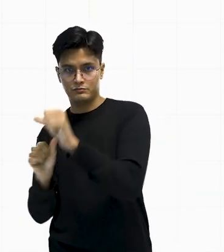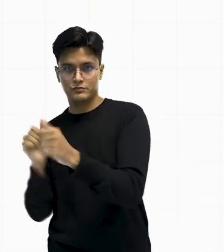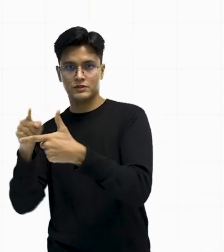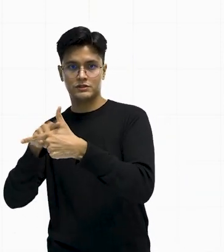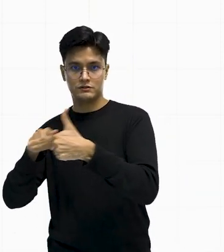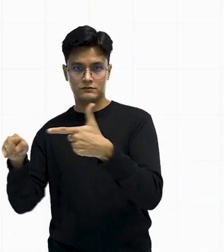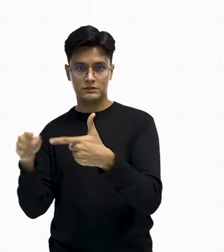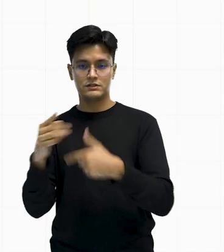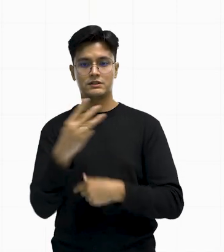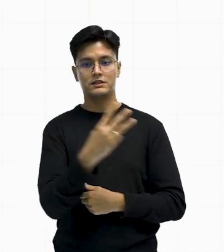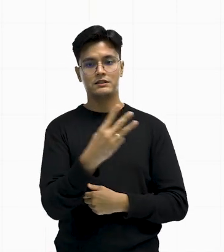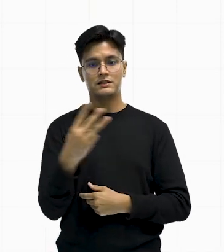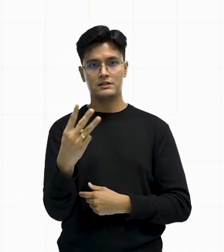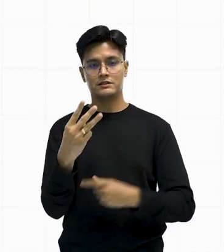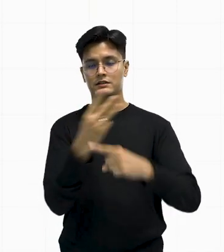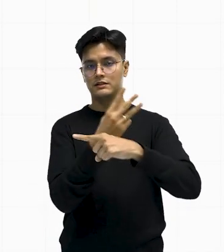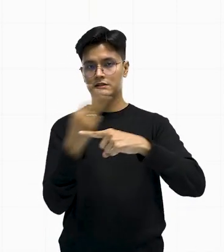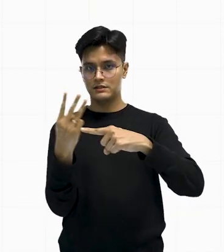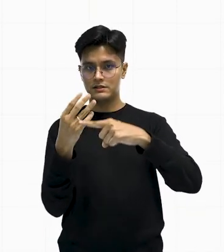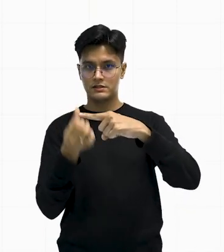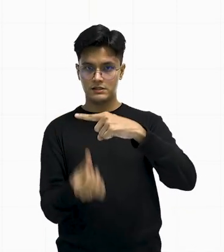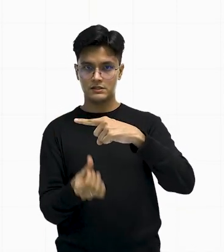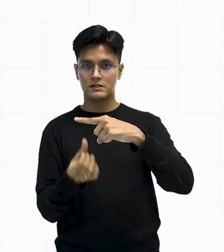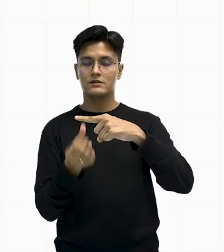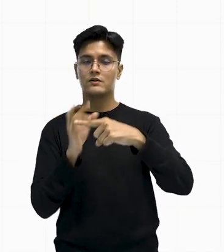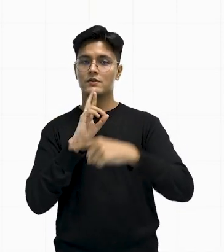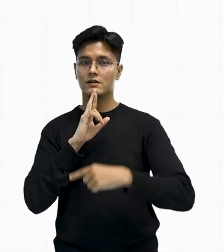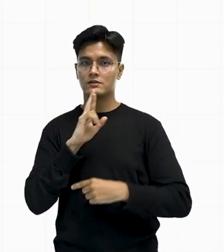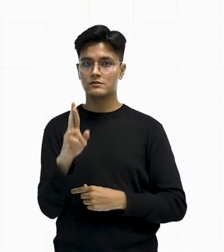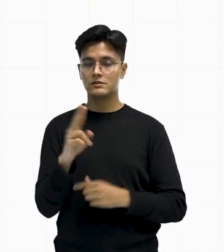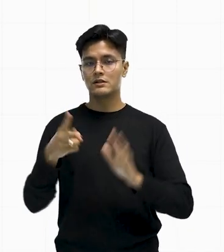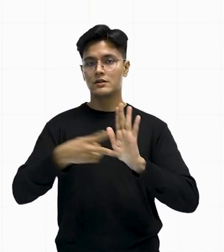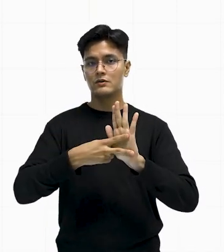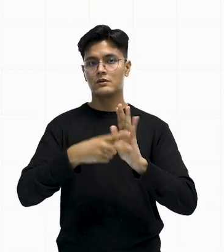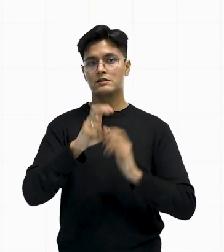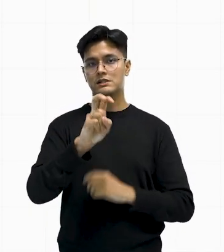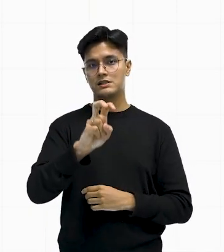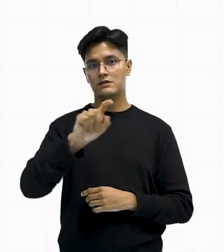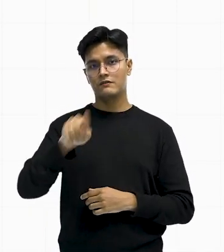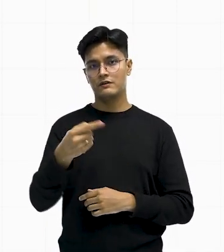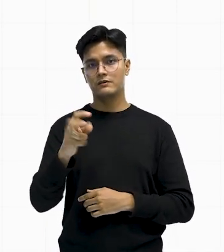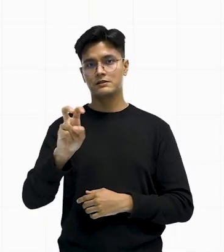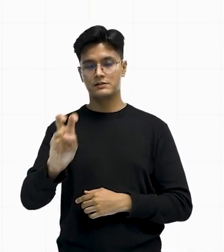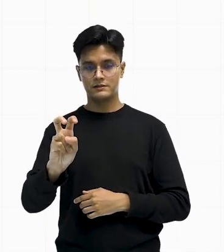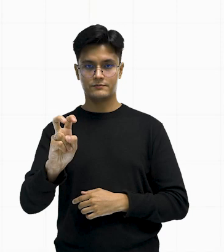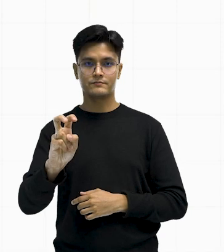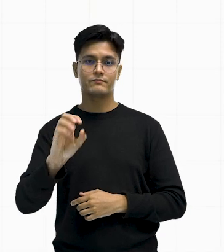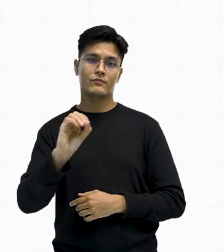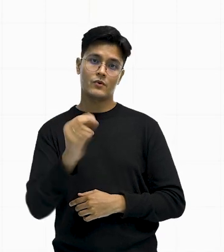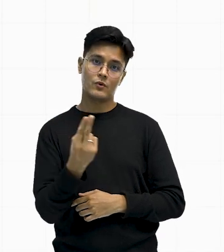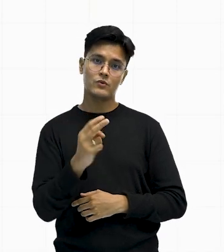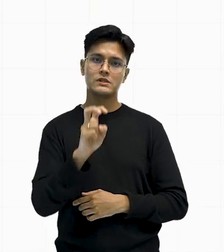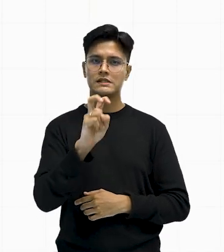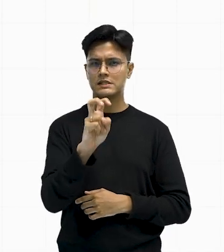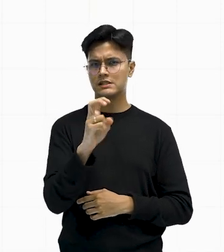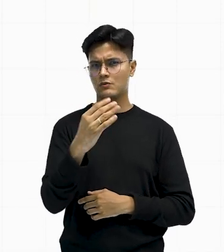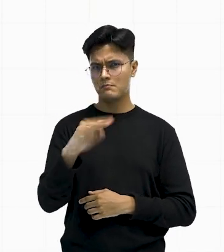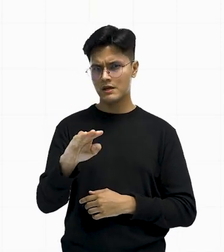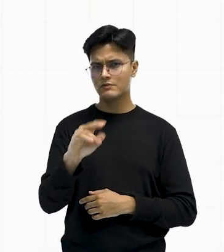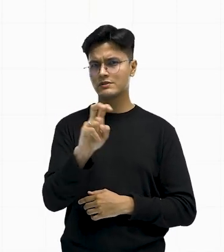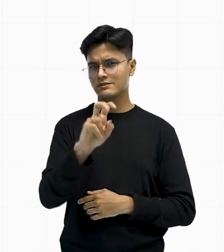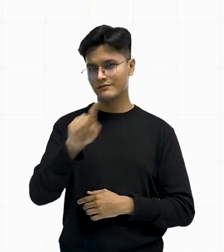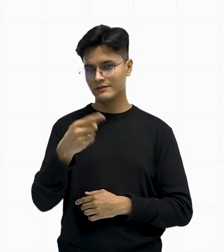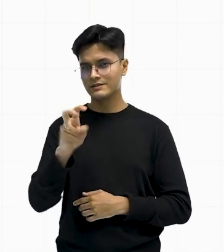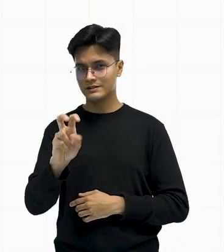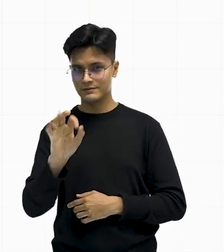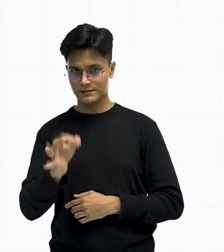33 por 6, o resultado ele é igual a 5,5 ou 5,5. Então,